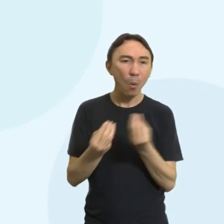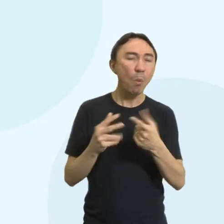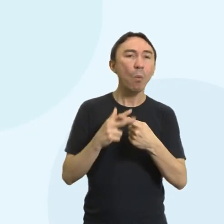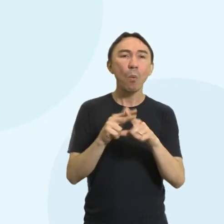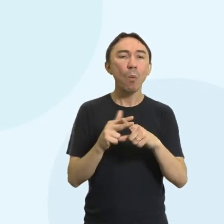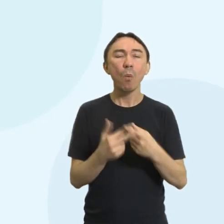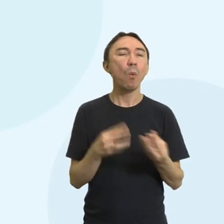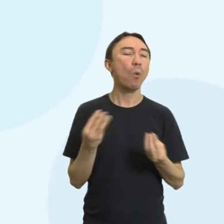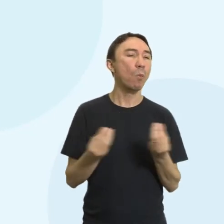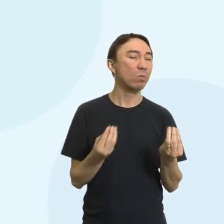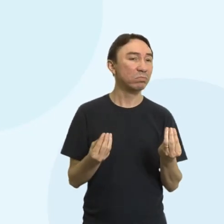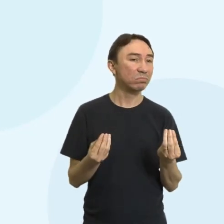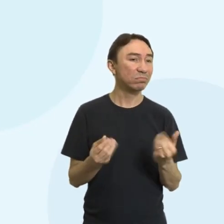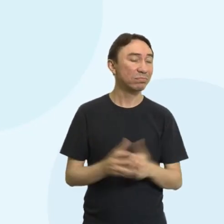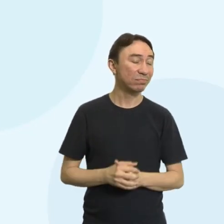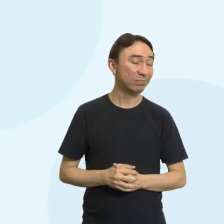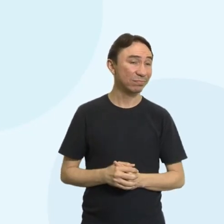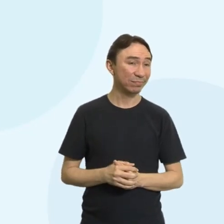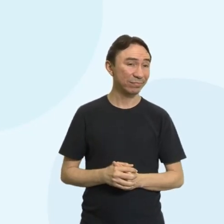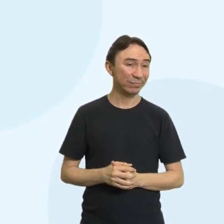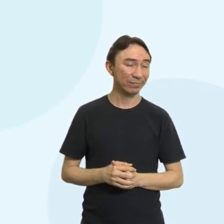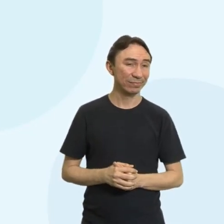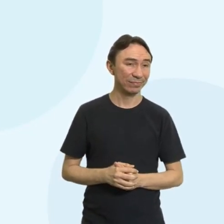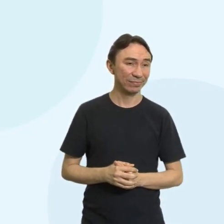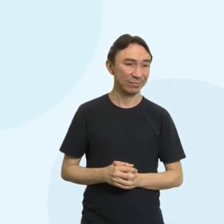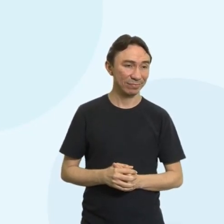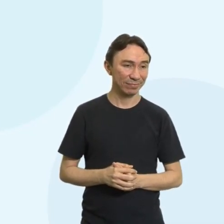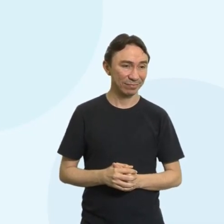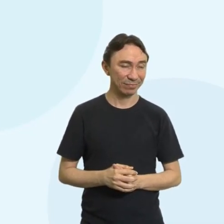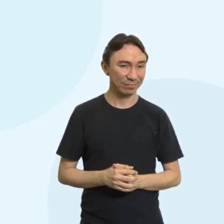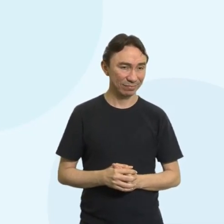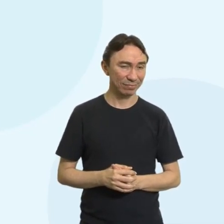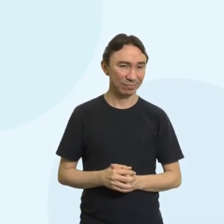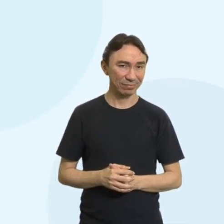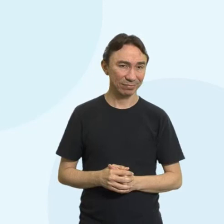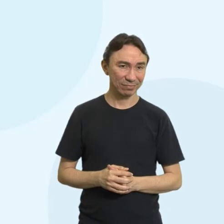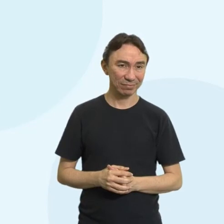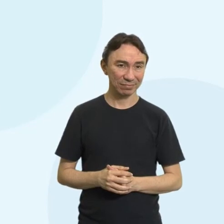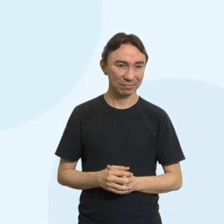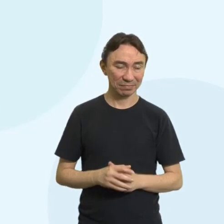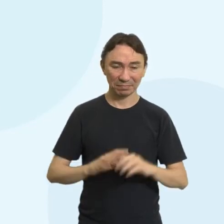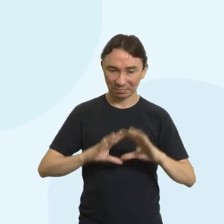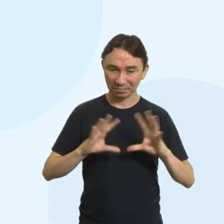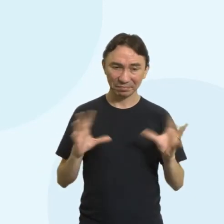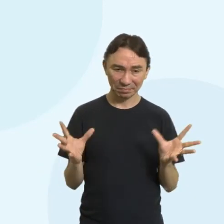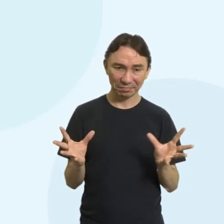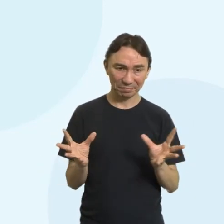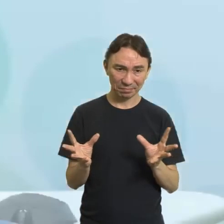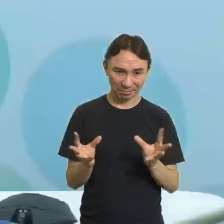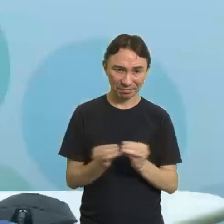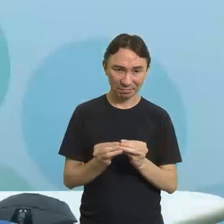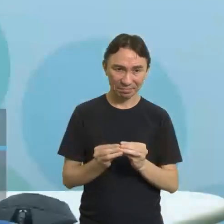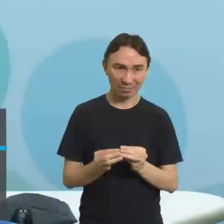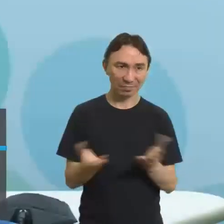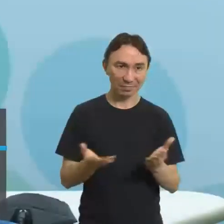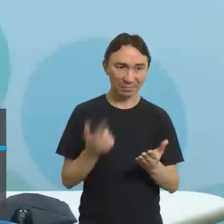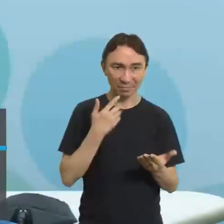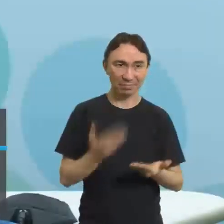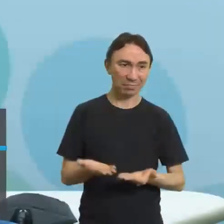Enfim, acho que deu para sintetizar, né? Vou passar para ler para ela fechar para a